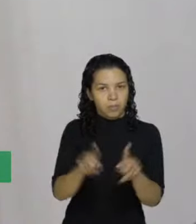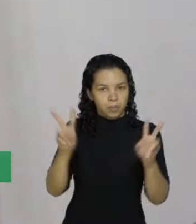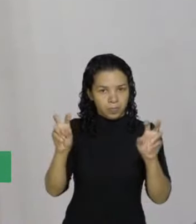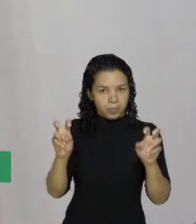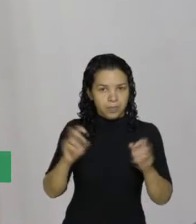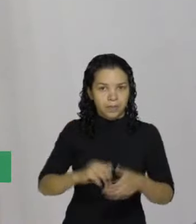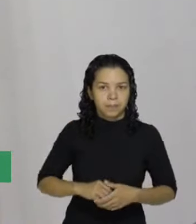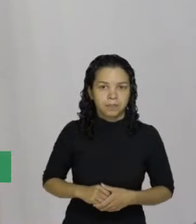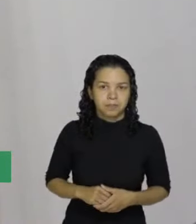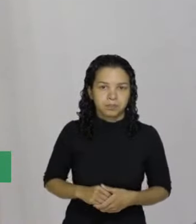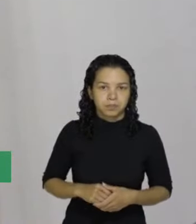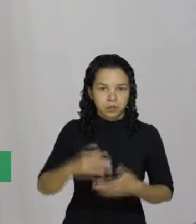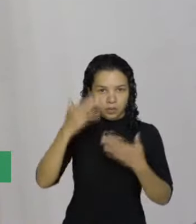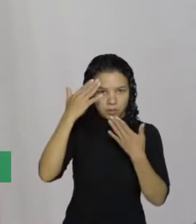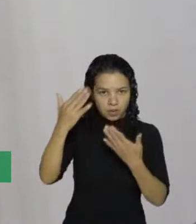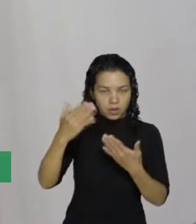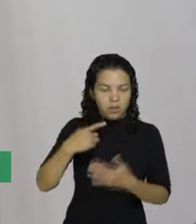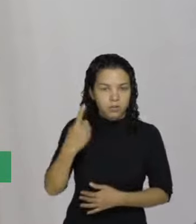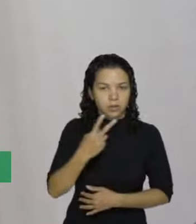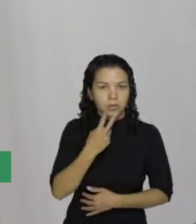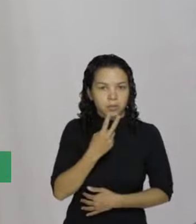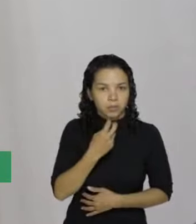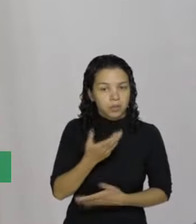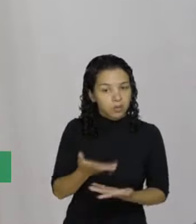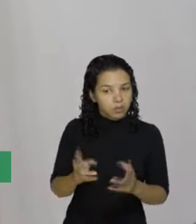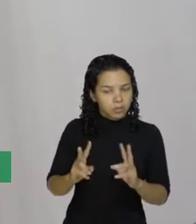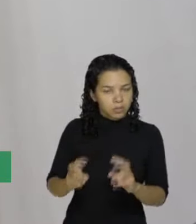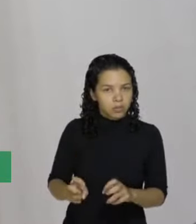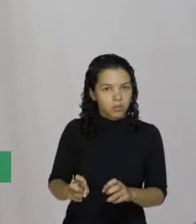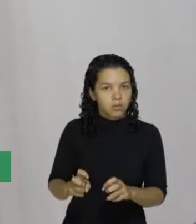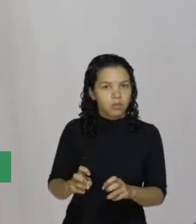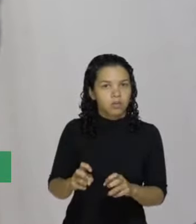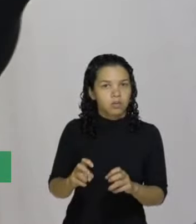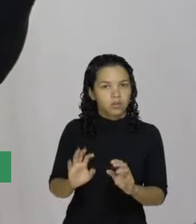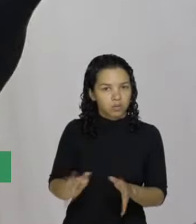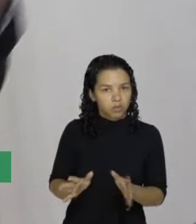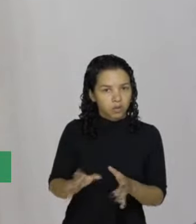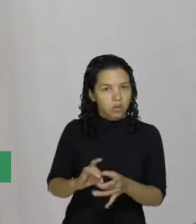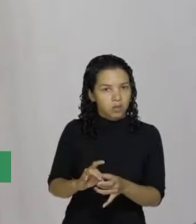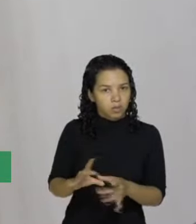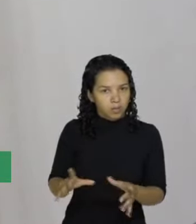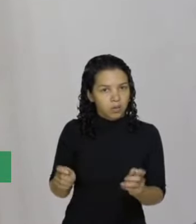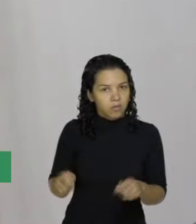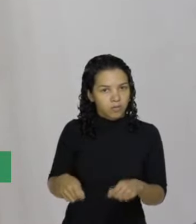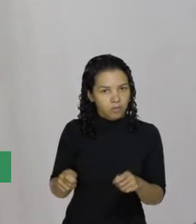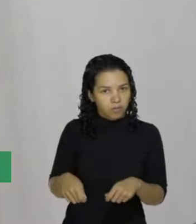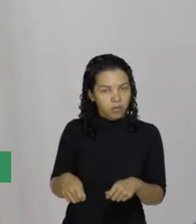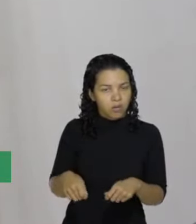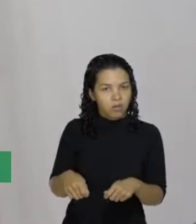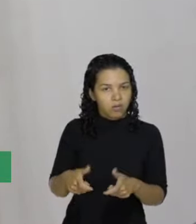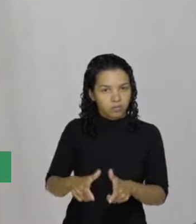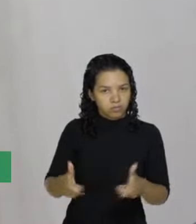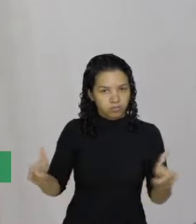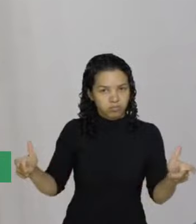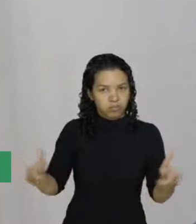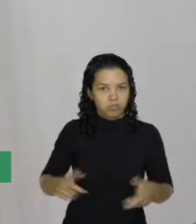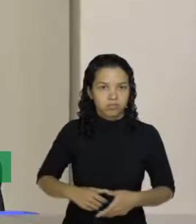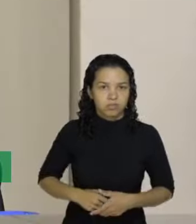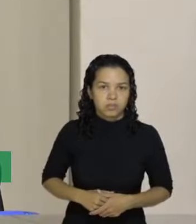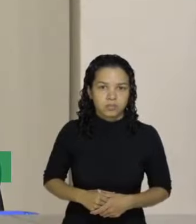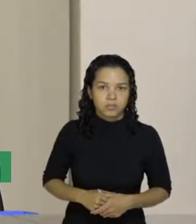deputado Marquito. E, como vocês viram, lote 5 já liberado, e que se liberem muito mais lotes aí no nosso...